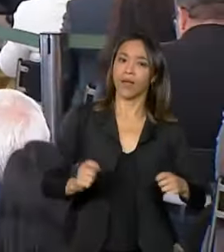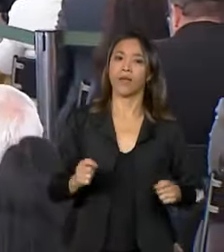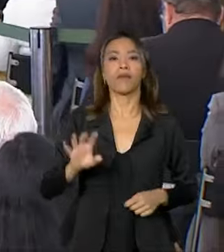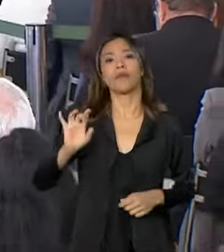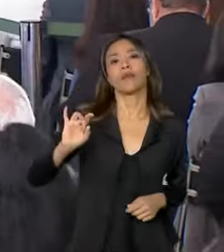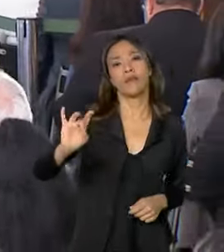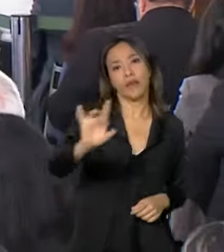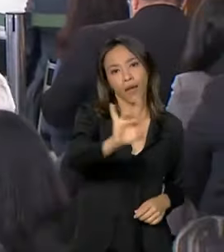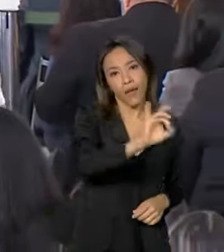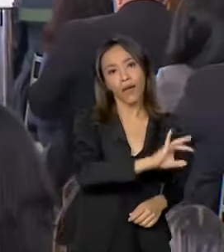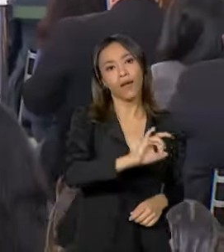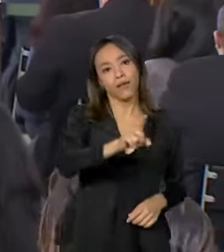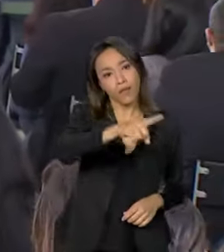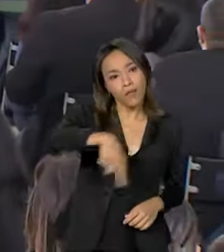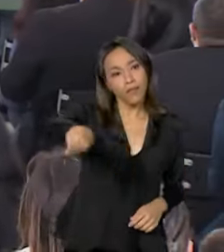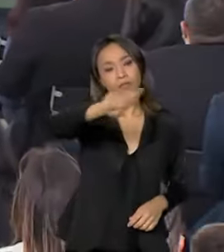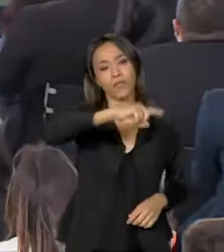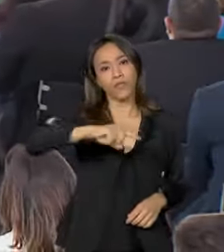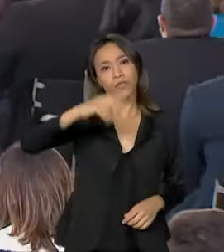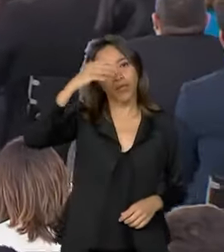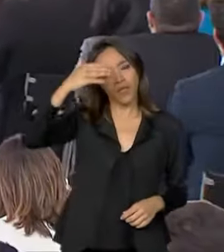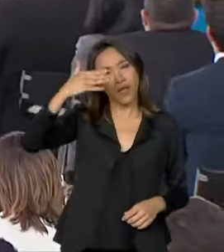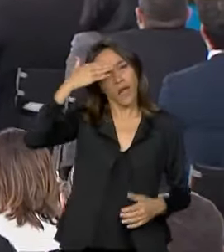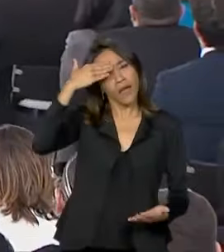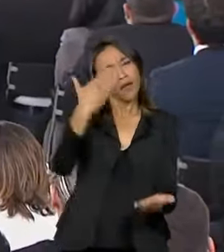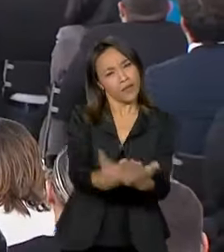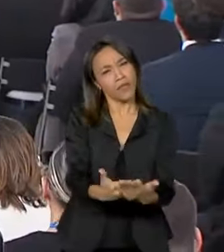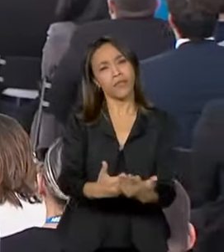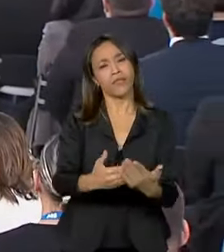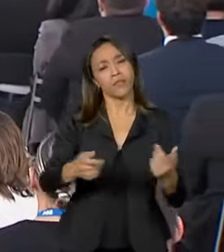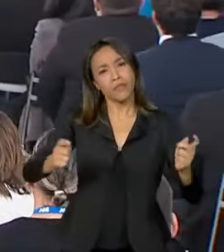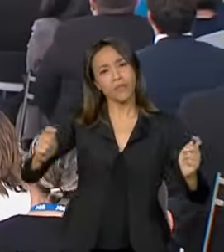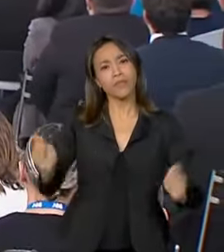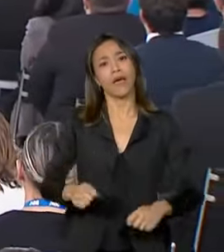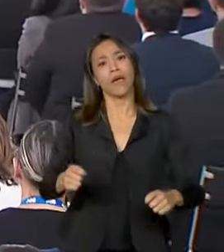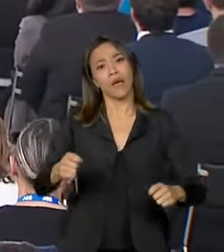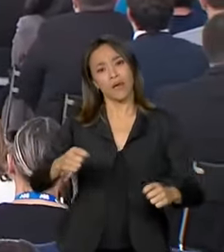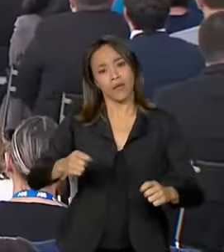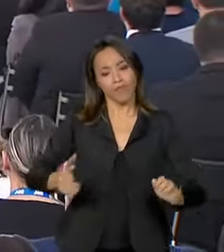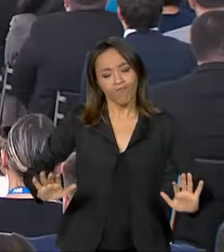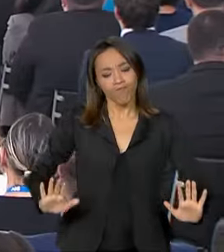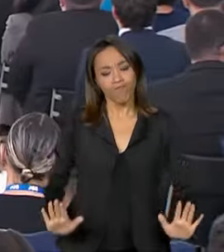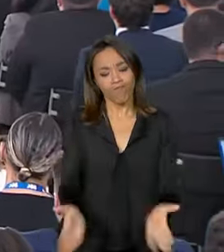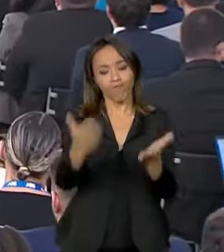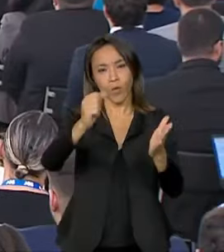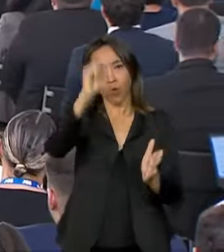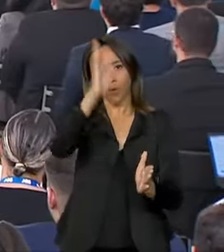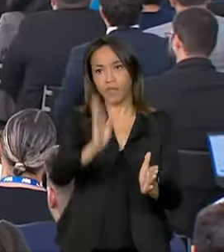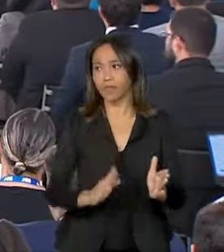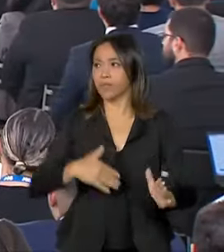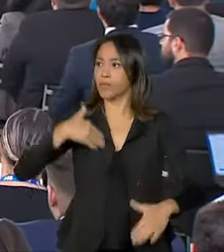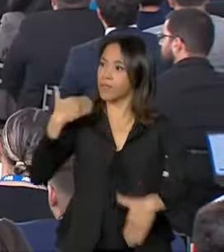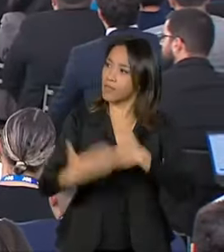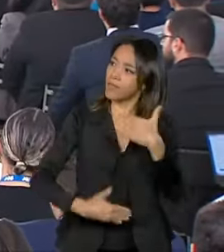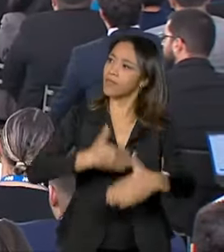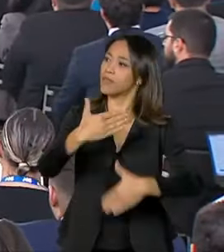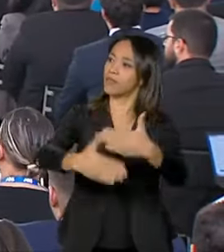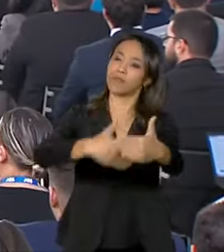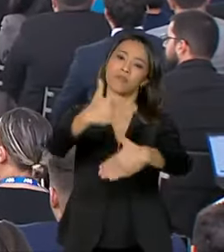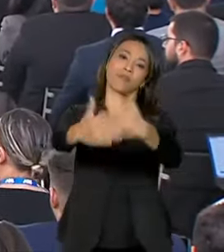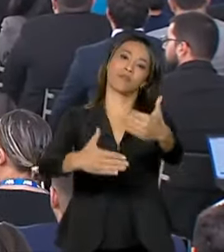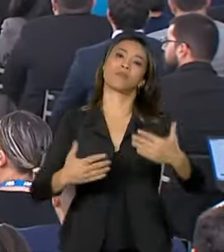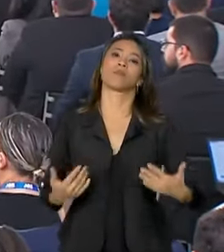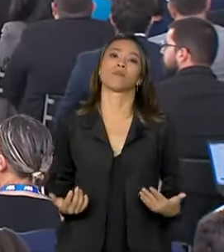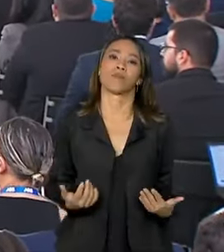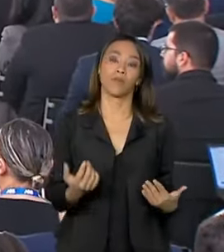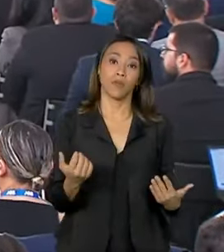nós, depositando um pouquinho, a gente vai fazer esse Brasil crescer e vai fazer muitas